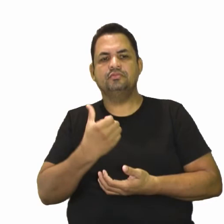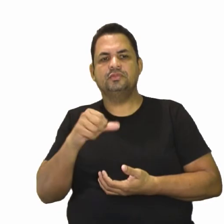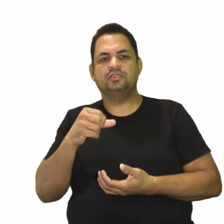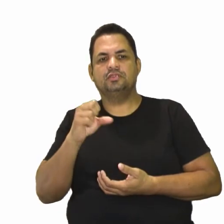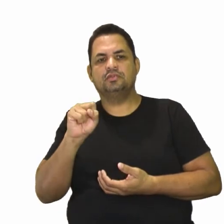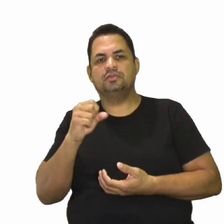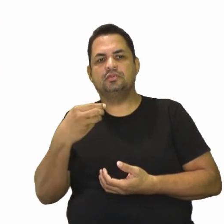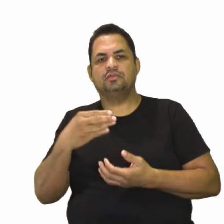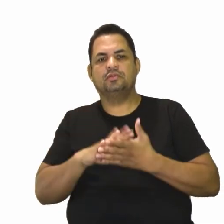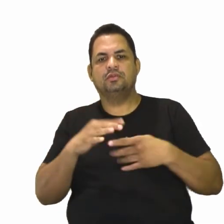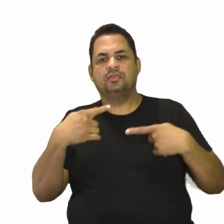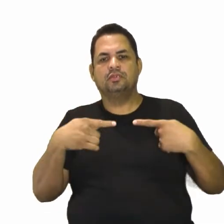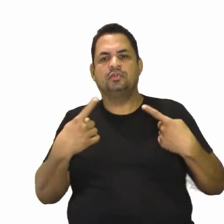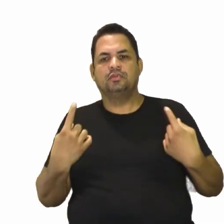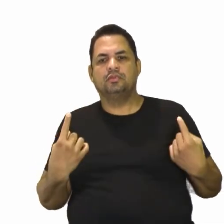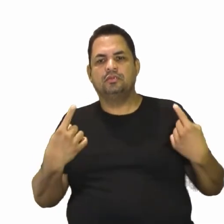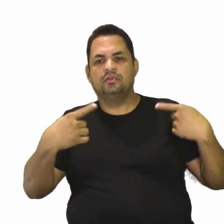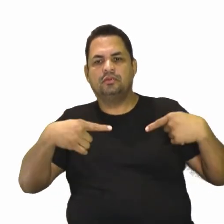Político de oposição,